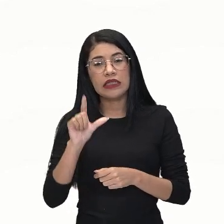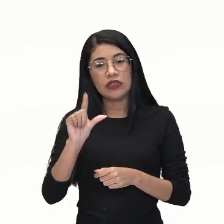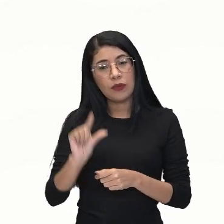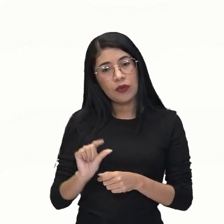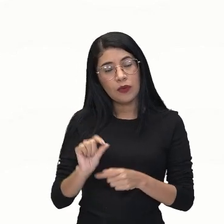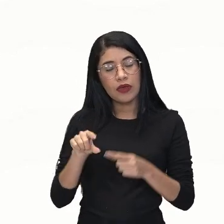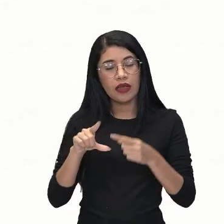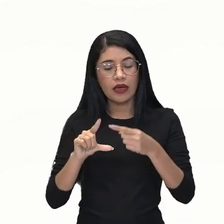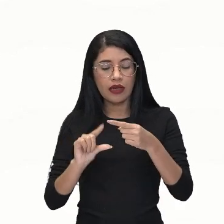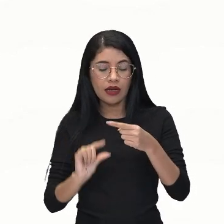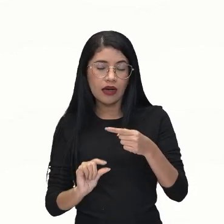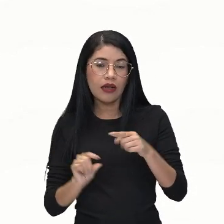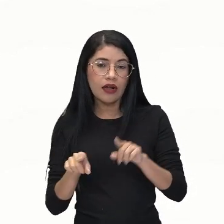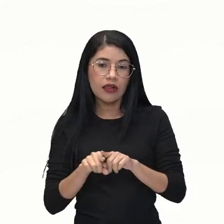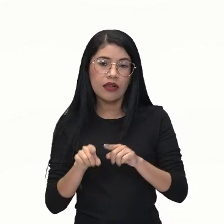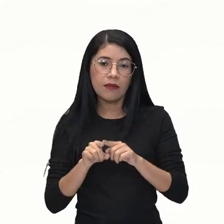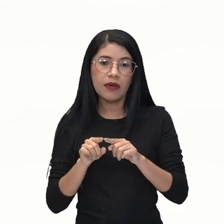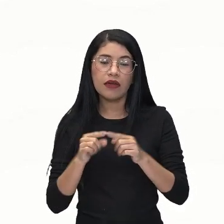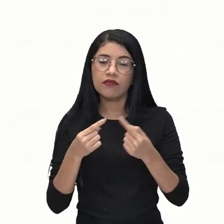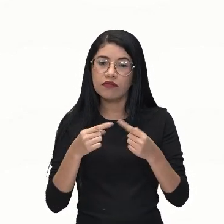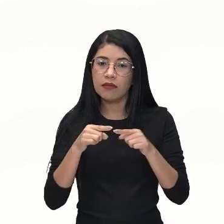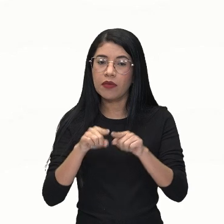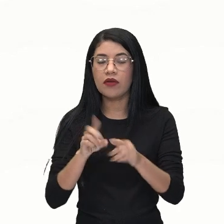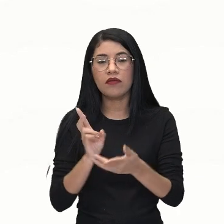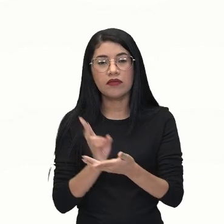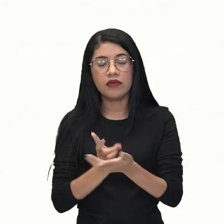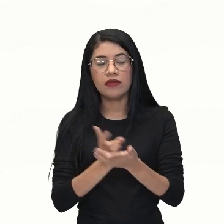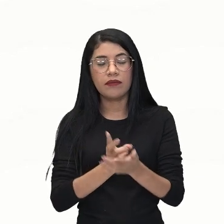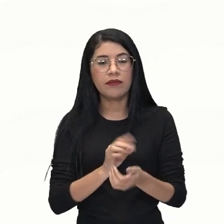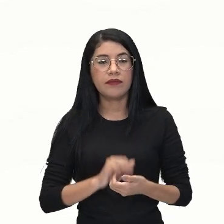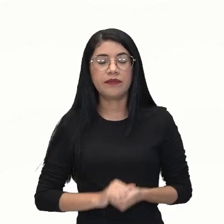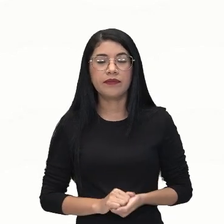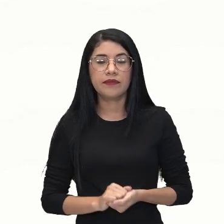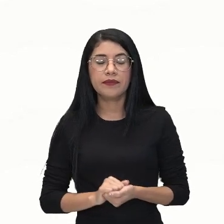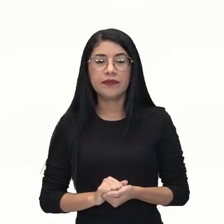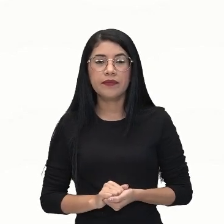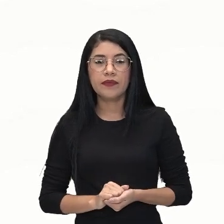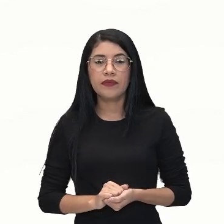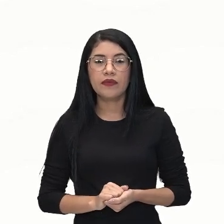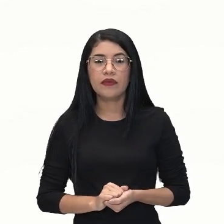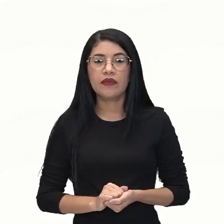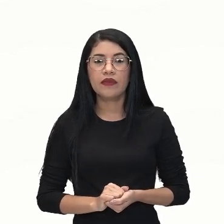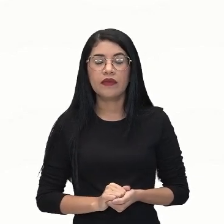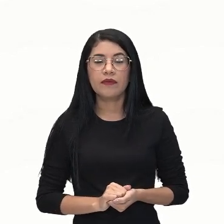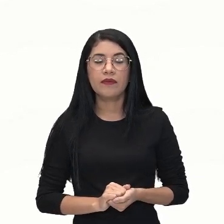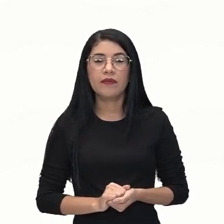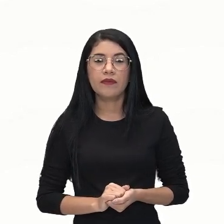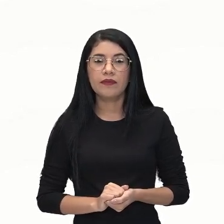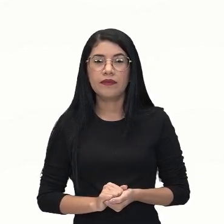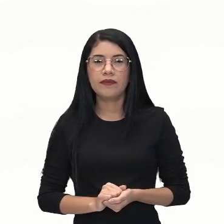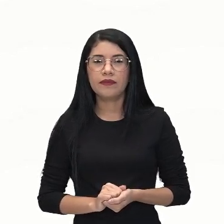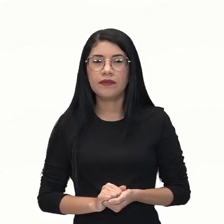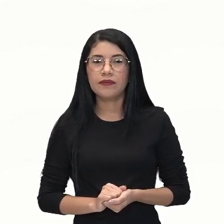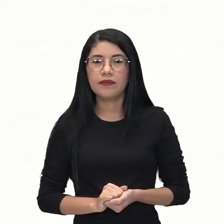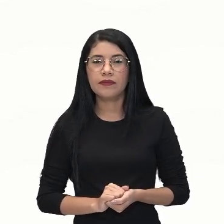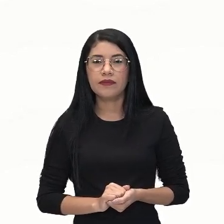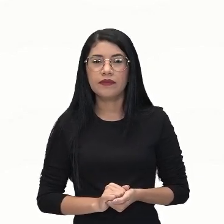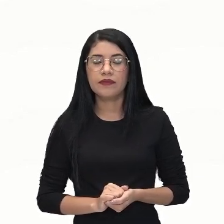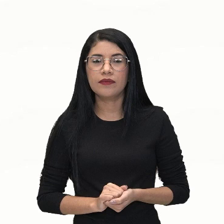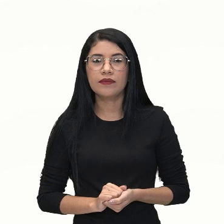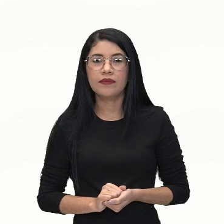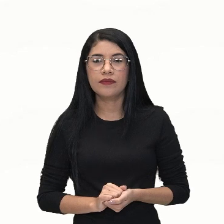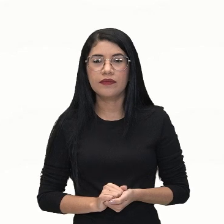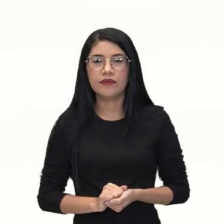também diminui na mesma proporção, ok? Então entenda aí, tá? Então